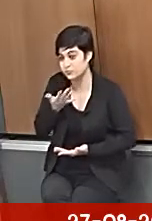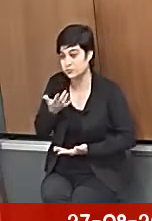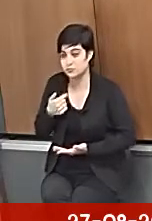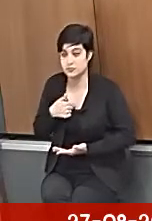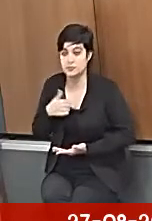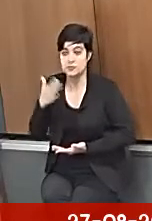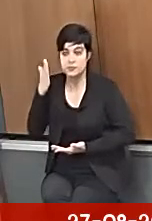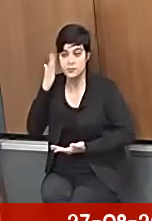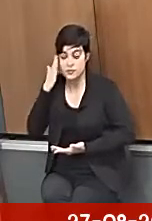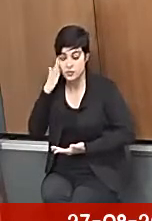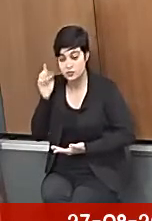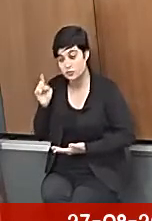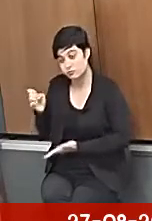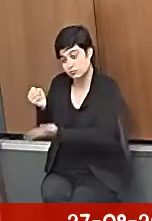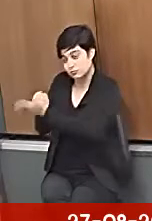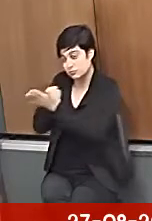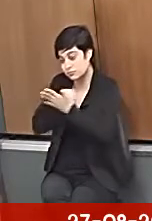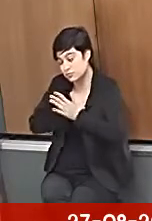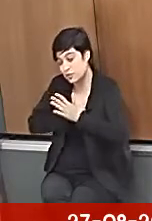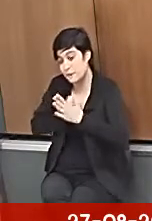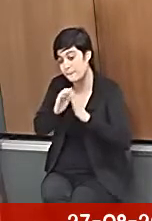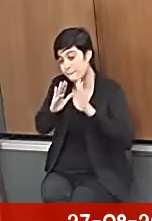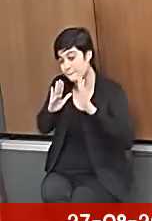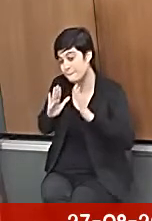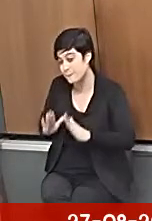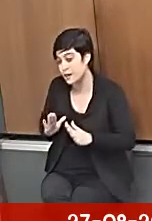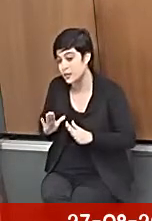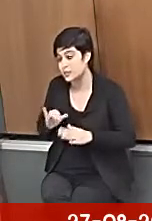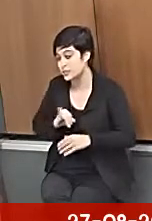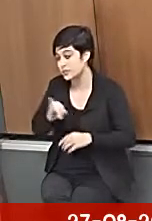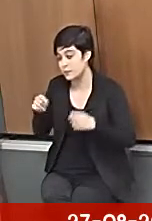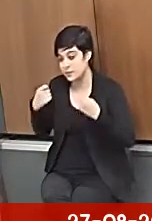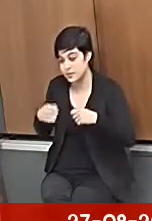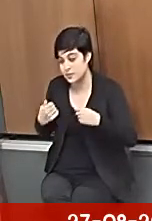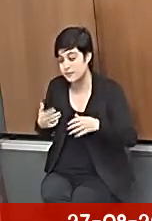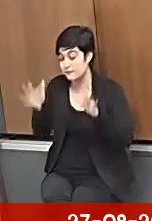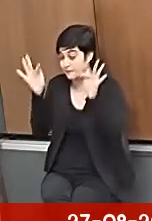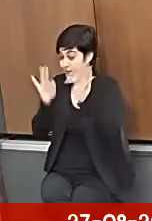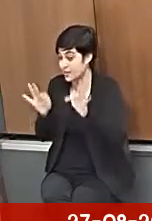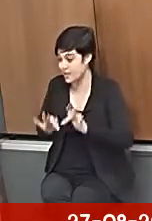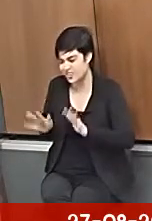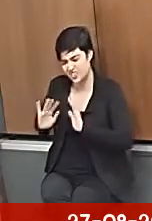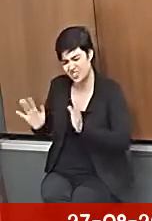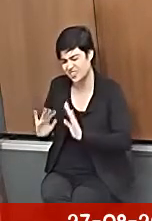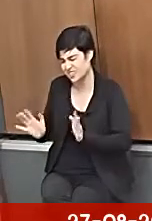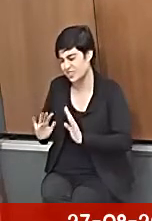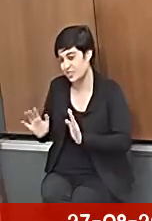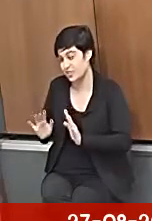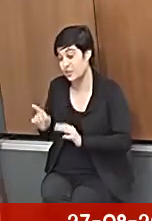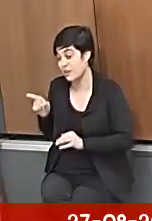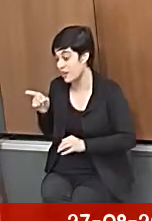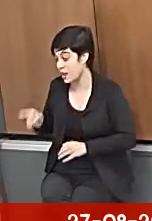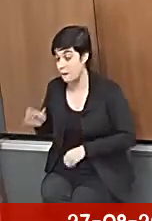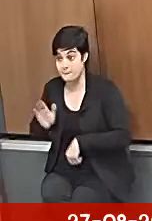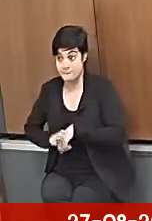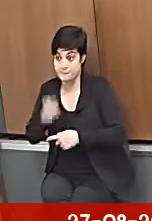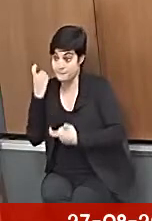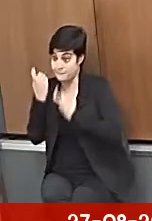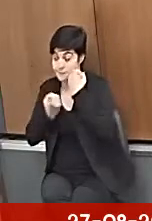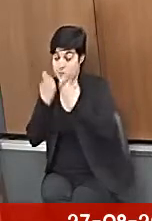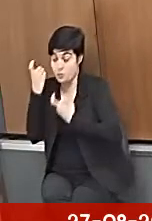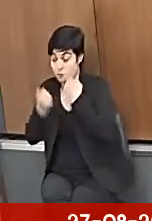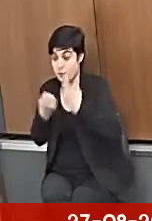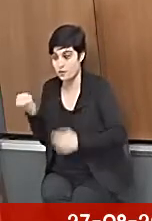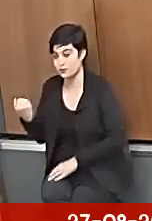sei que está comprando uma briga minha mas a gente só para divertir releva ela é mais radical deu até em certas ocasiões